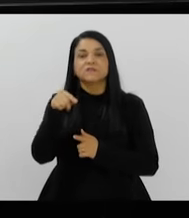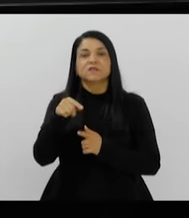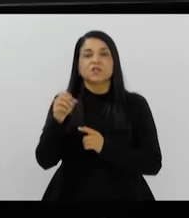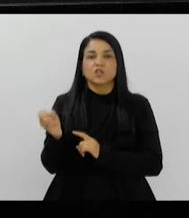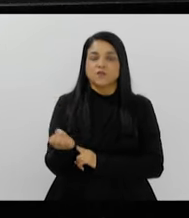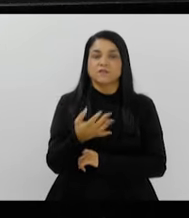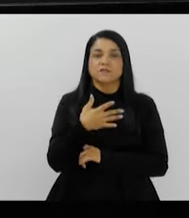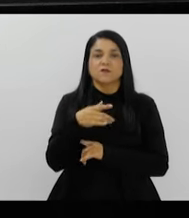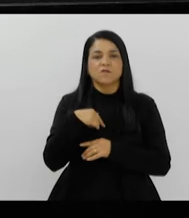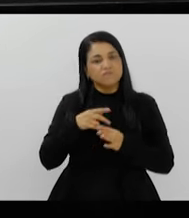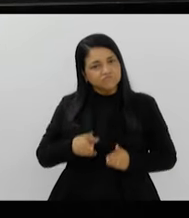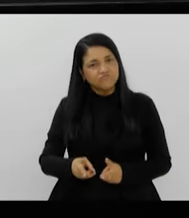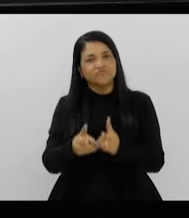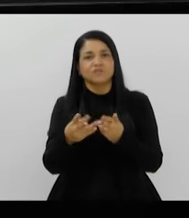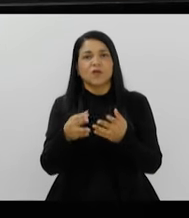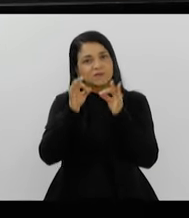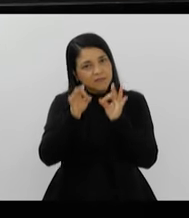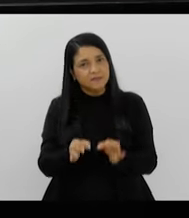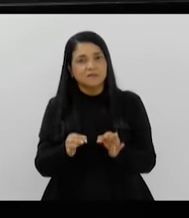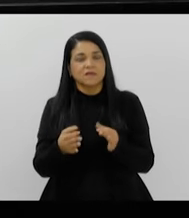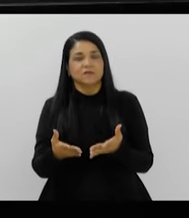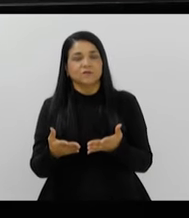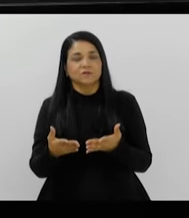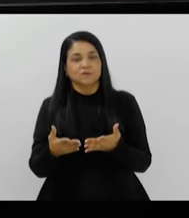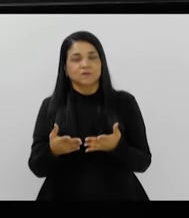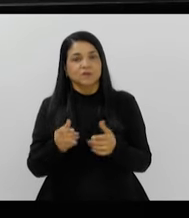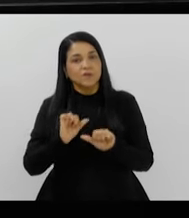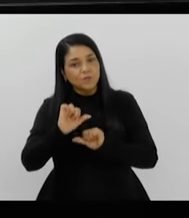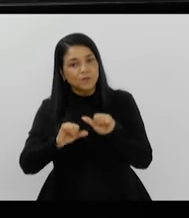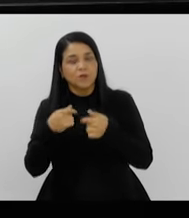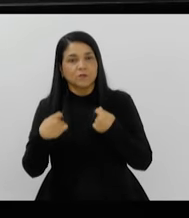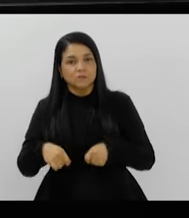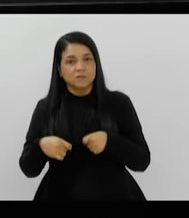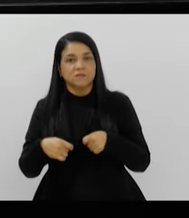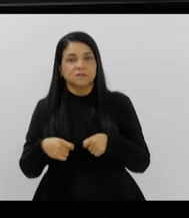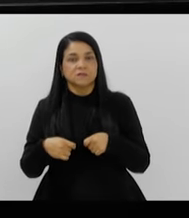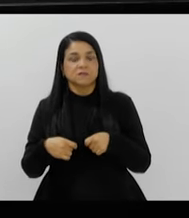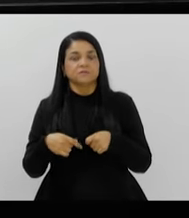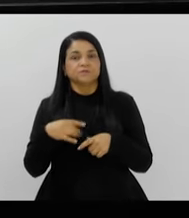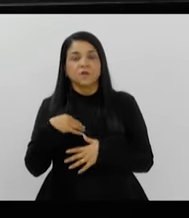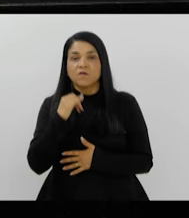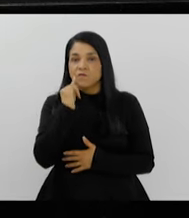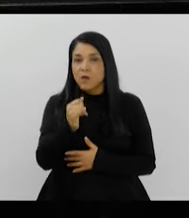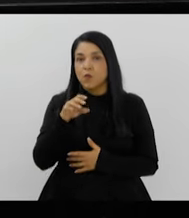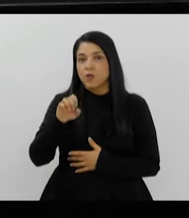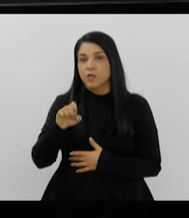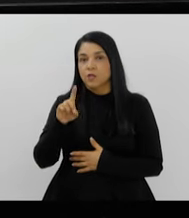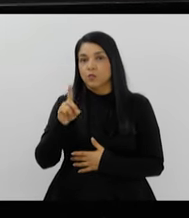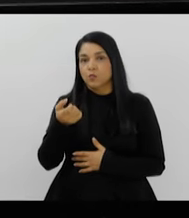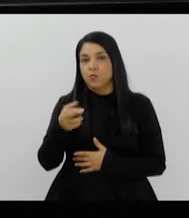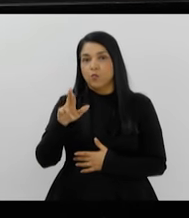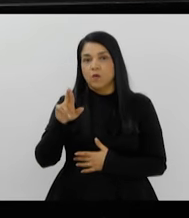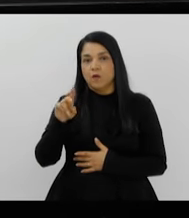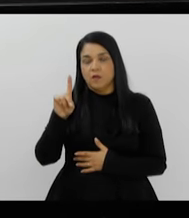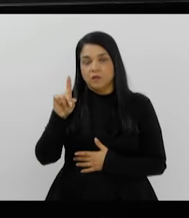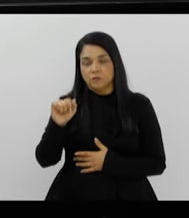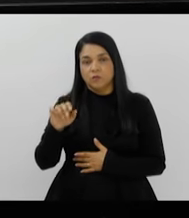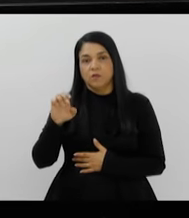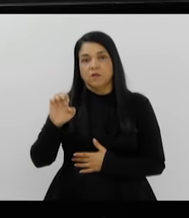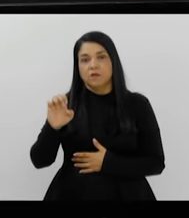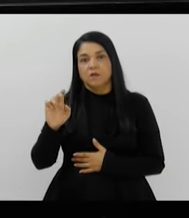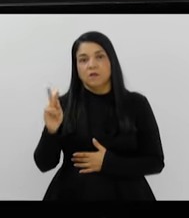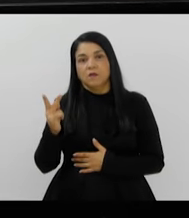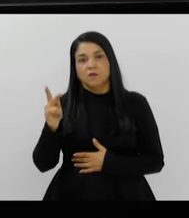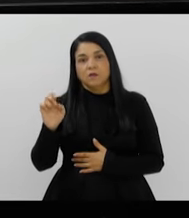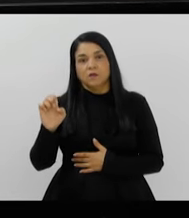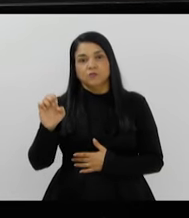e mudar o que for necessário. Fecha aspas, disse Eduardo Eugênio. Assim, o governador Cláudio